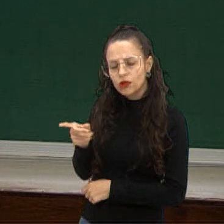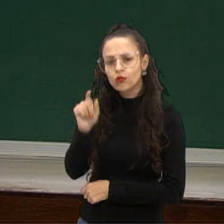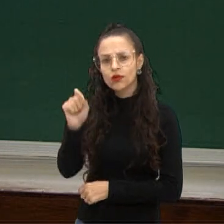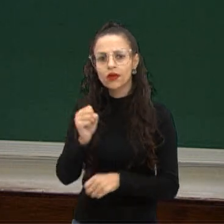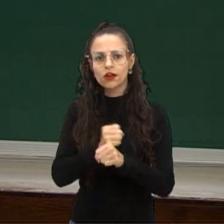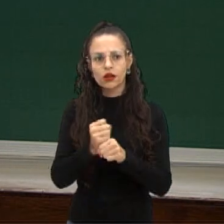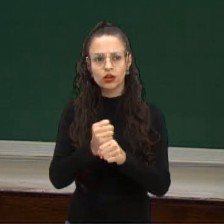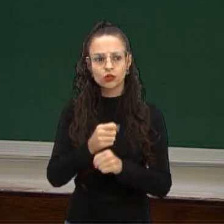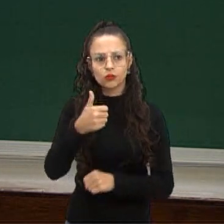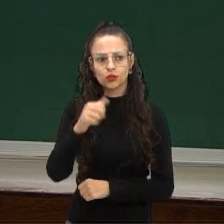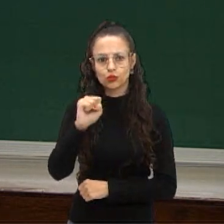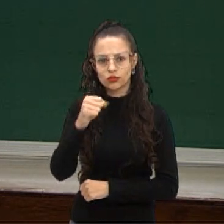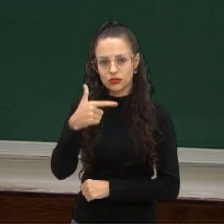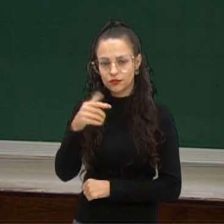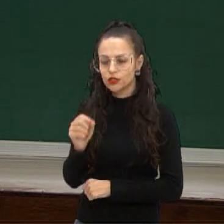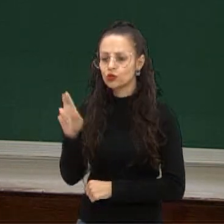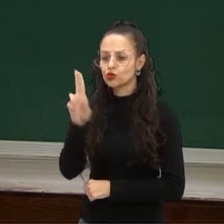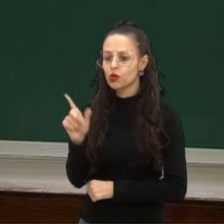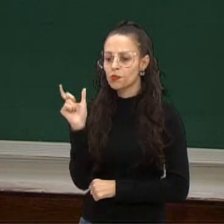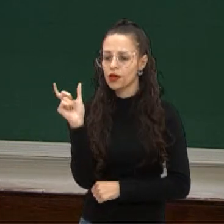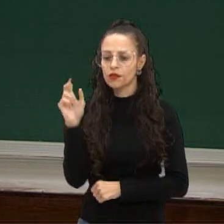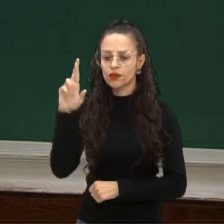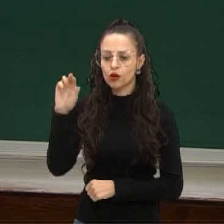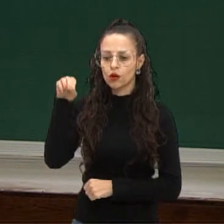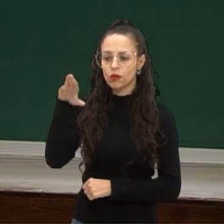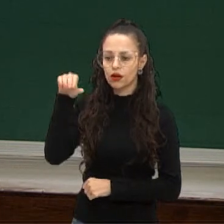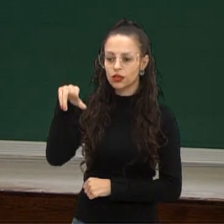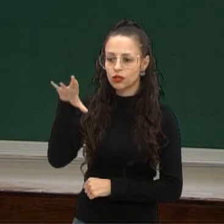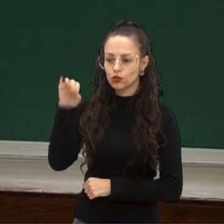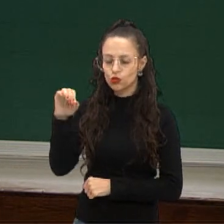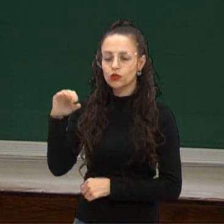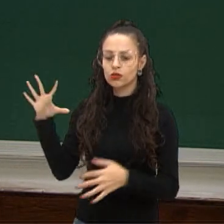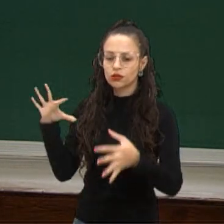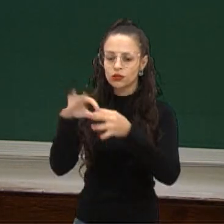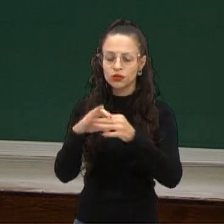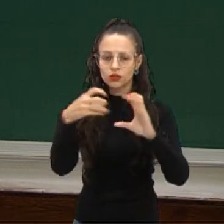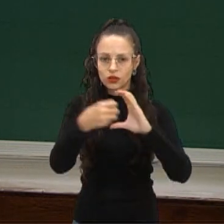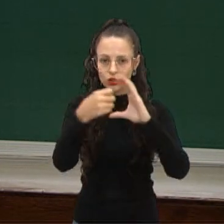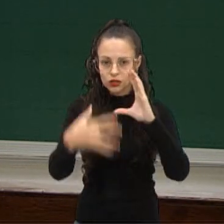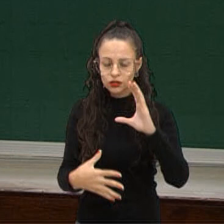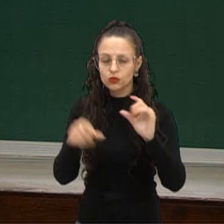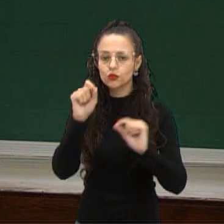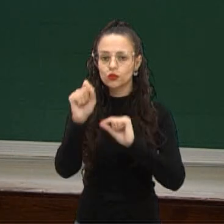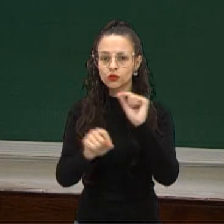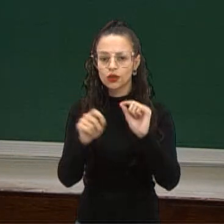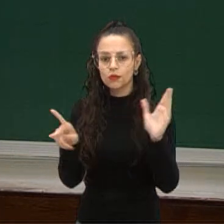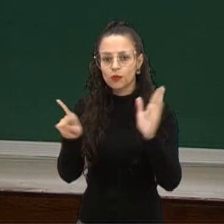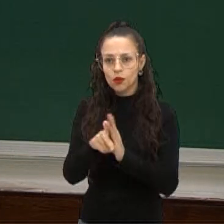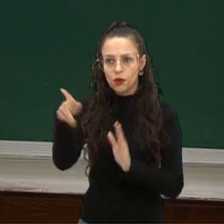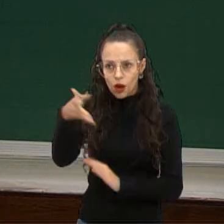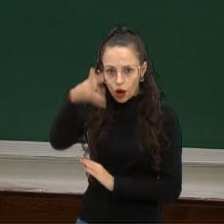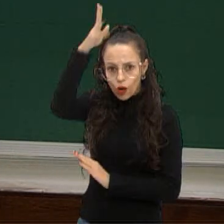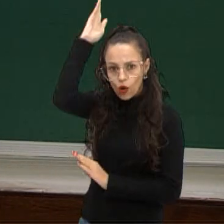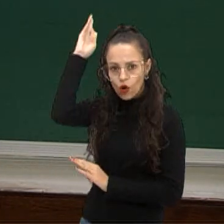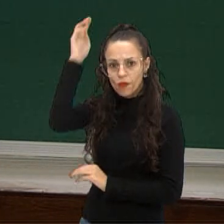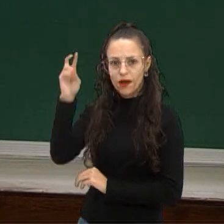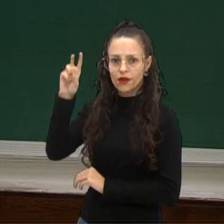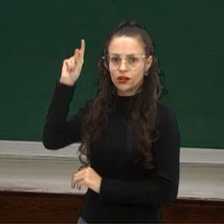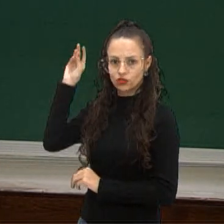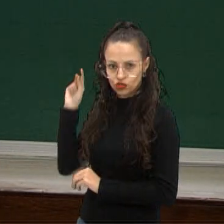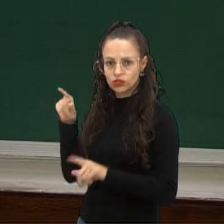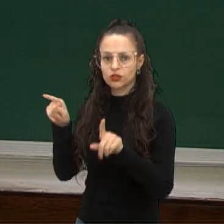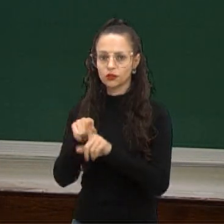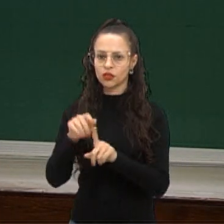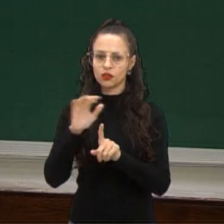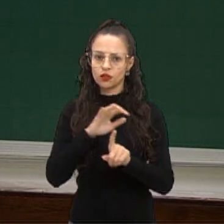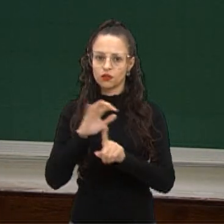só em 1820 se usou esse termo com características do quê? A característica que a gente tem da parte Roma antiga, né? Da Roma antiga, das